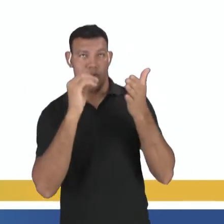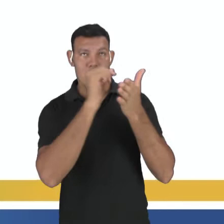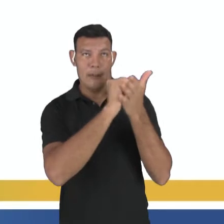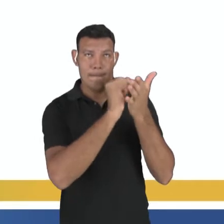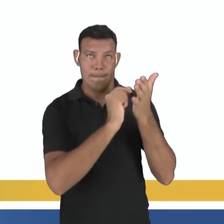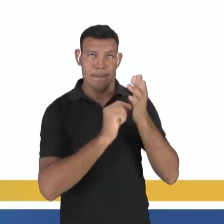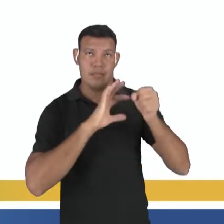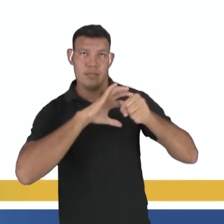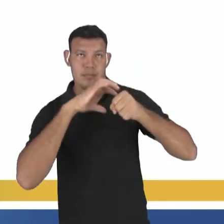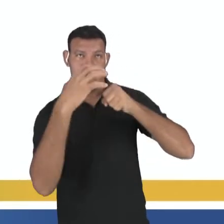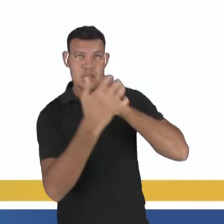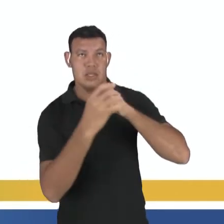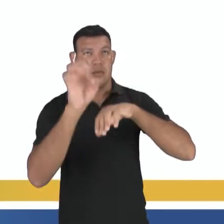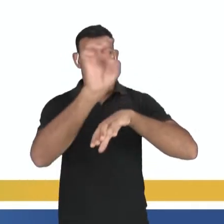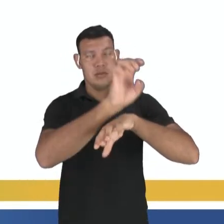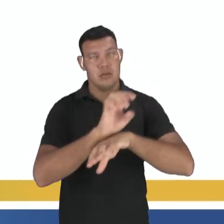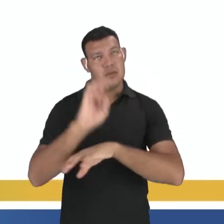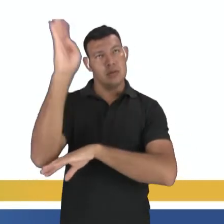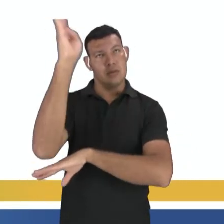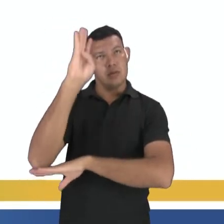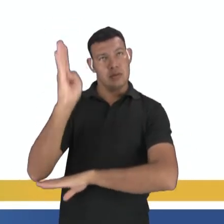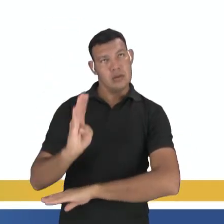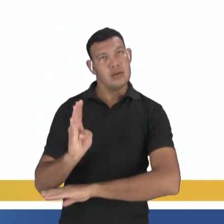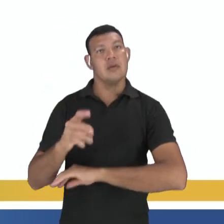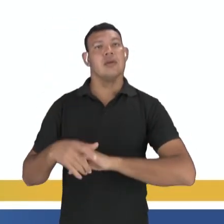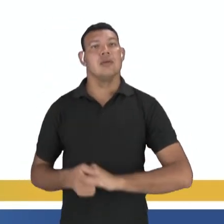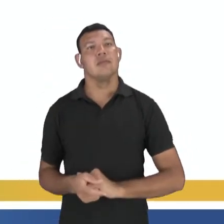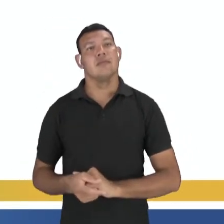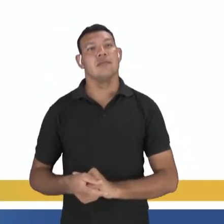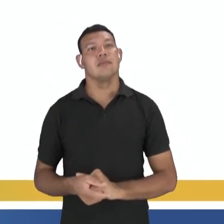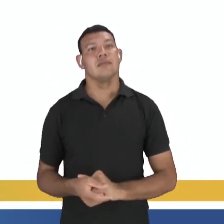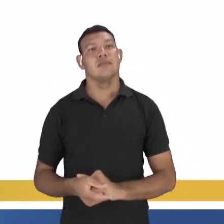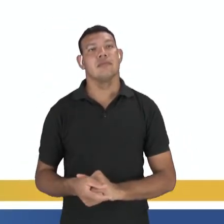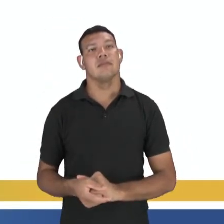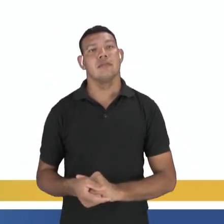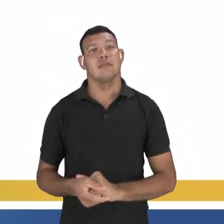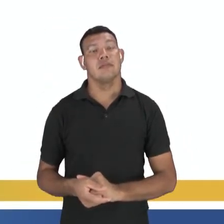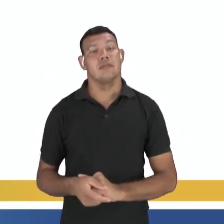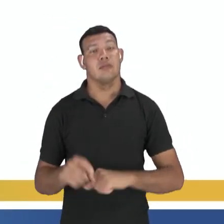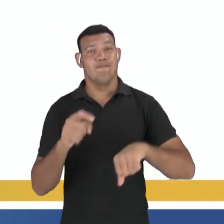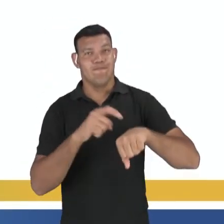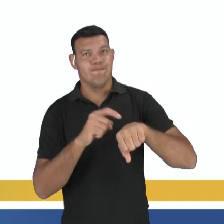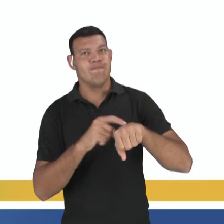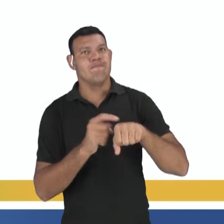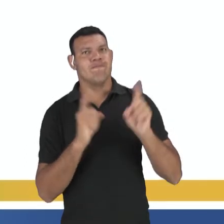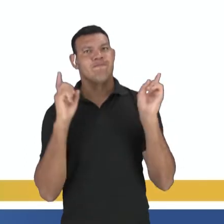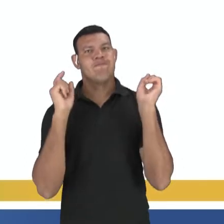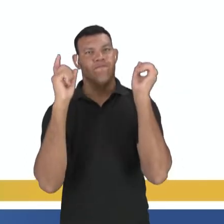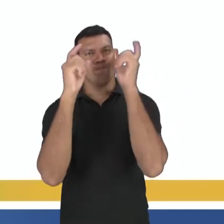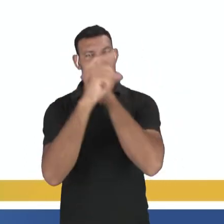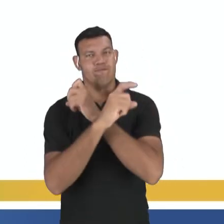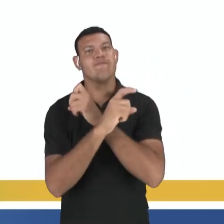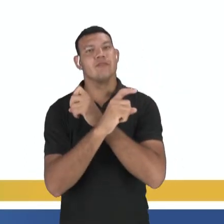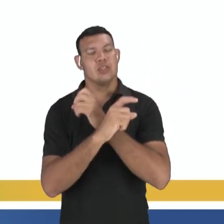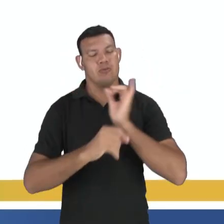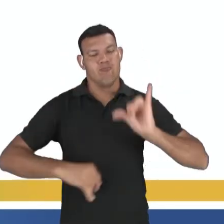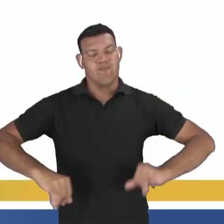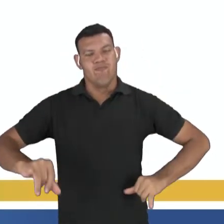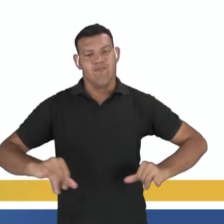brasileiro. Essas informações são do início da fatídica, né, pandemia, que até o presente momento está assolando o mundo,